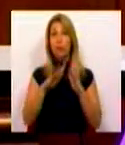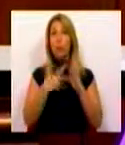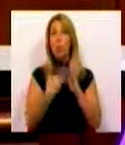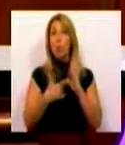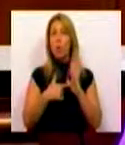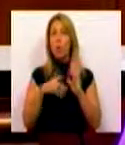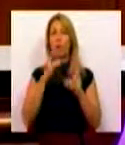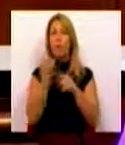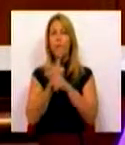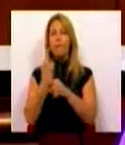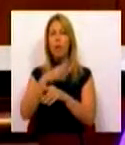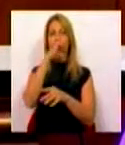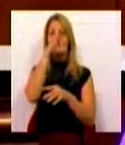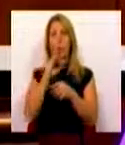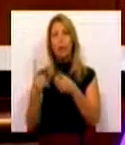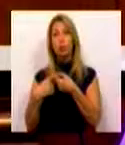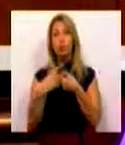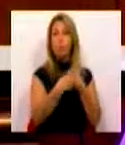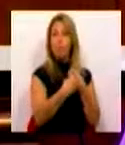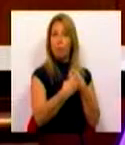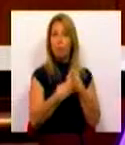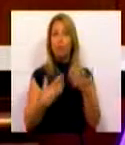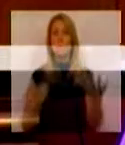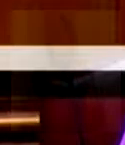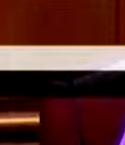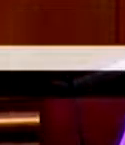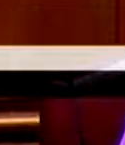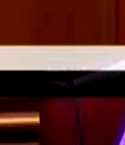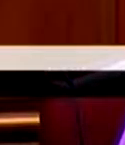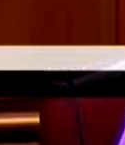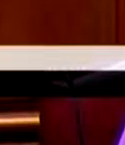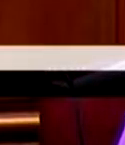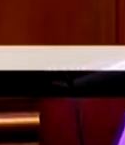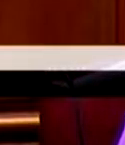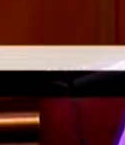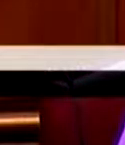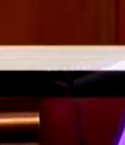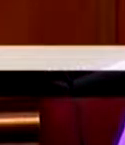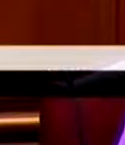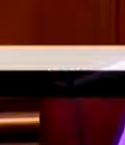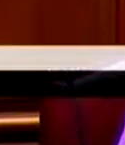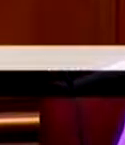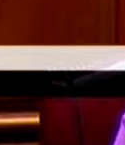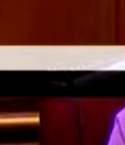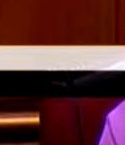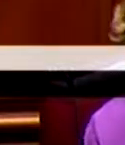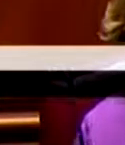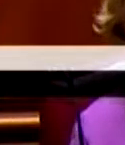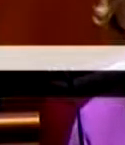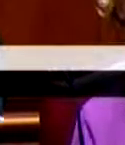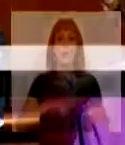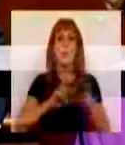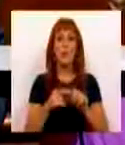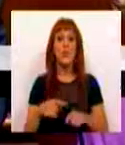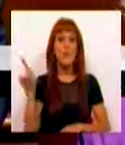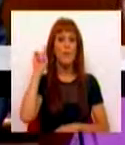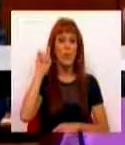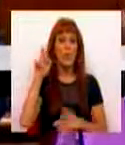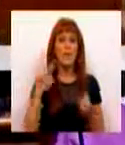diferentes Estados-membros. Achamos que é uma mudança fundamental para a reorientação da política